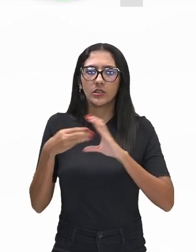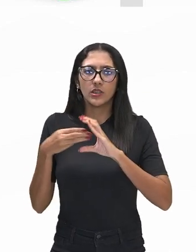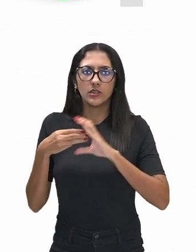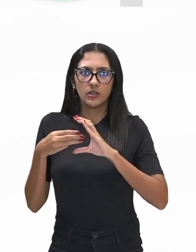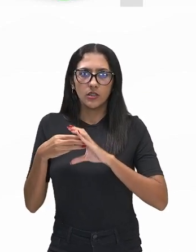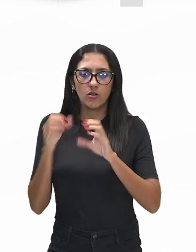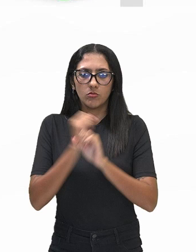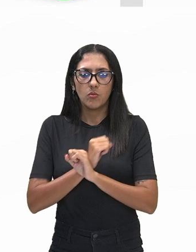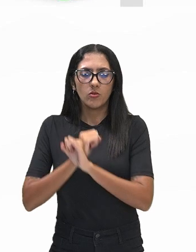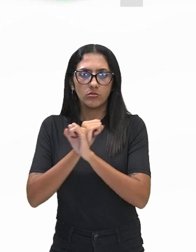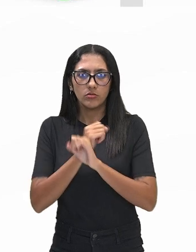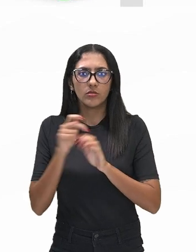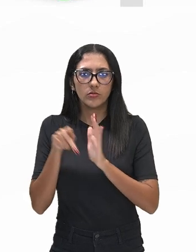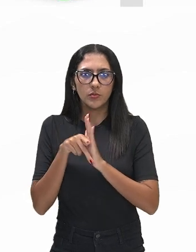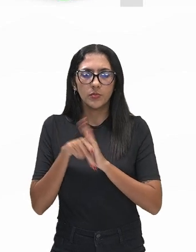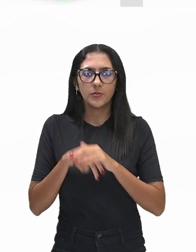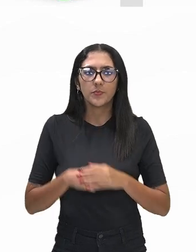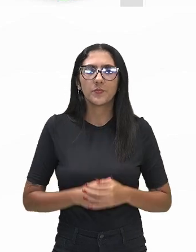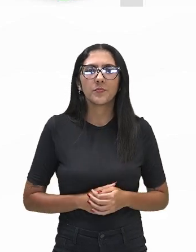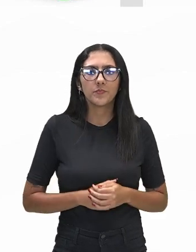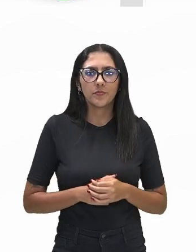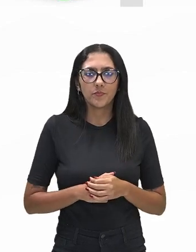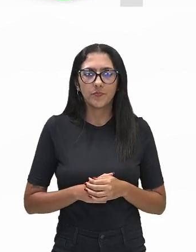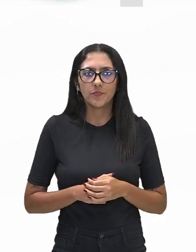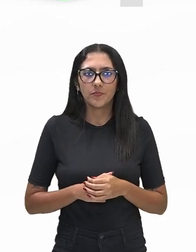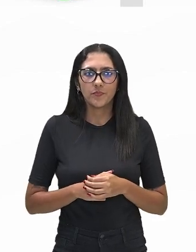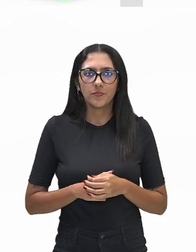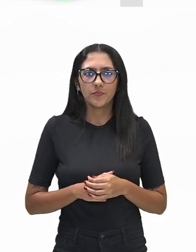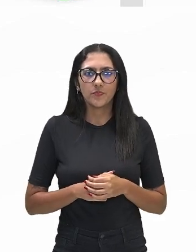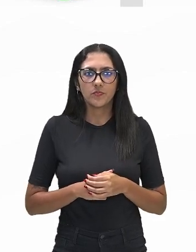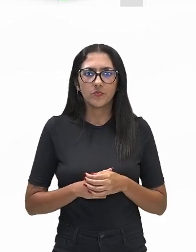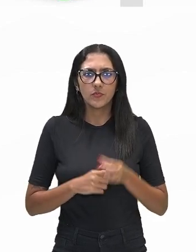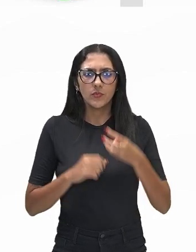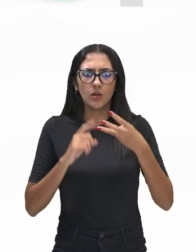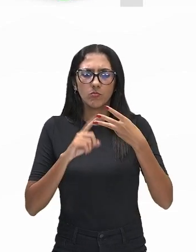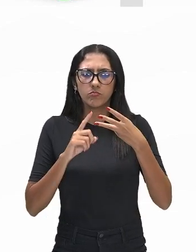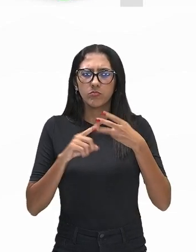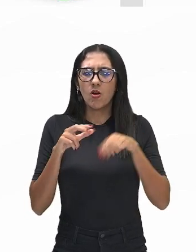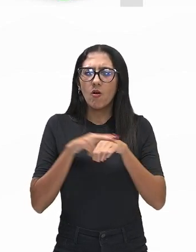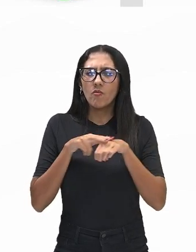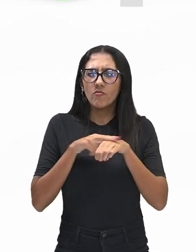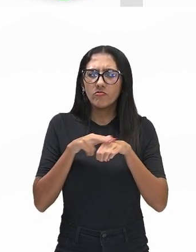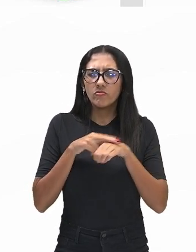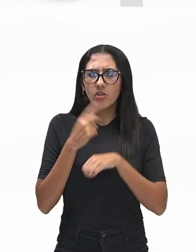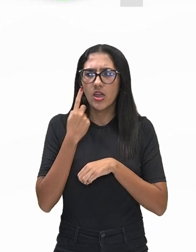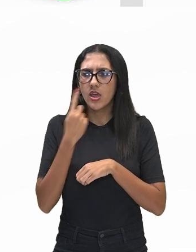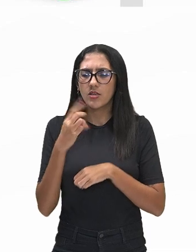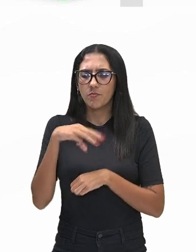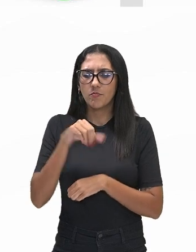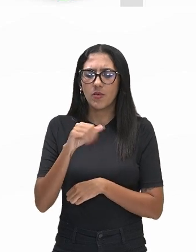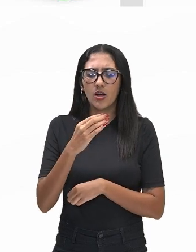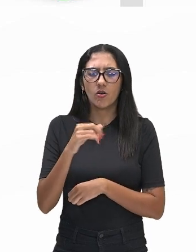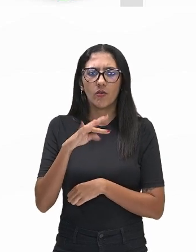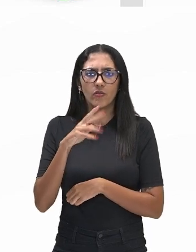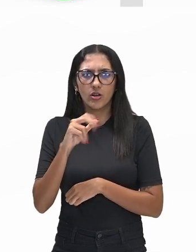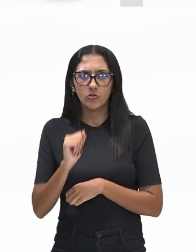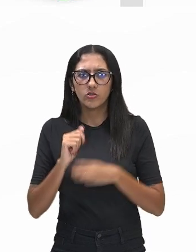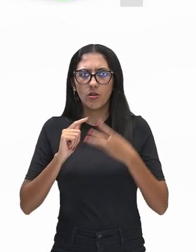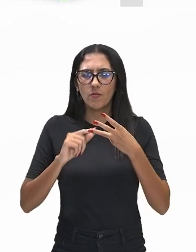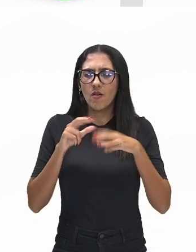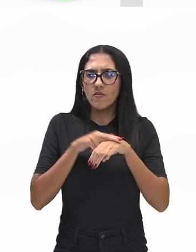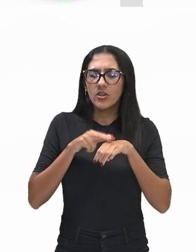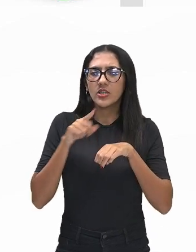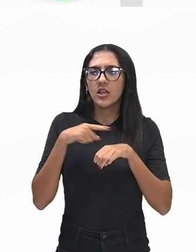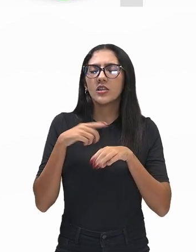né, dos linfócitos B, tá bom? Os macrófagos, vejam aí, ó, os macrófagos, eles também